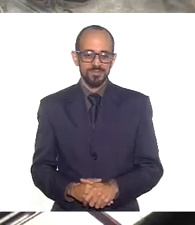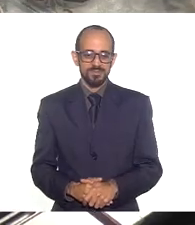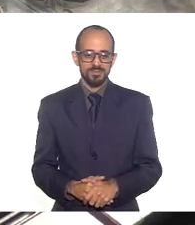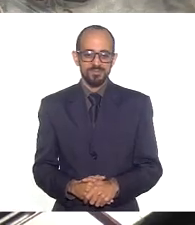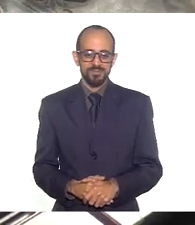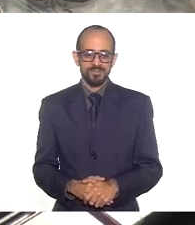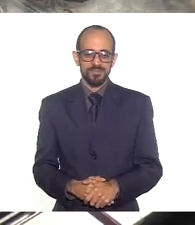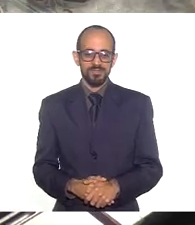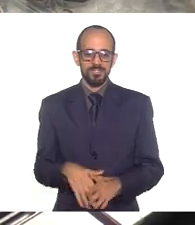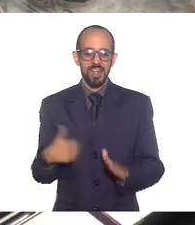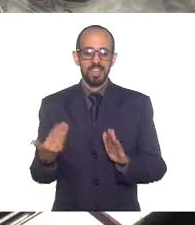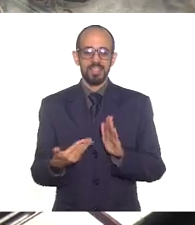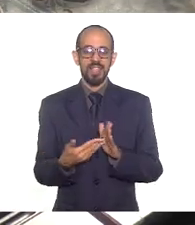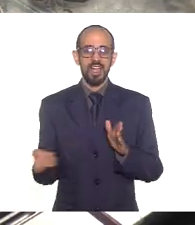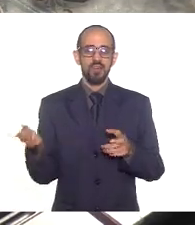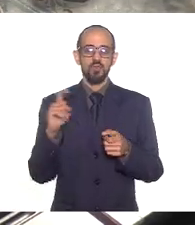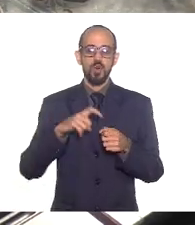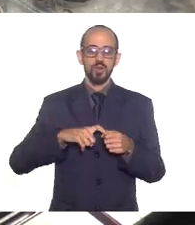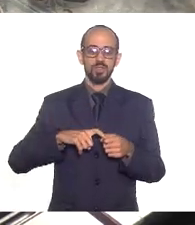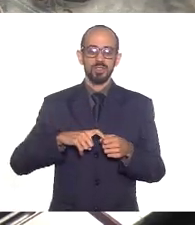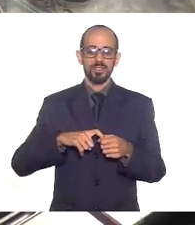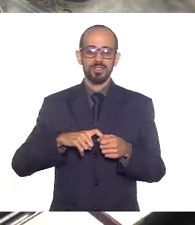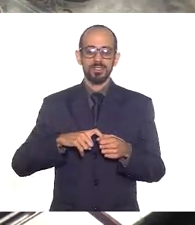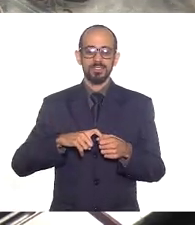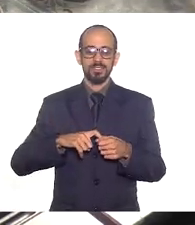e até a volta